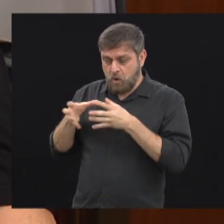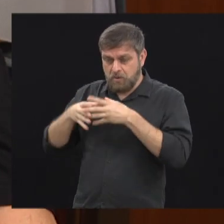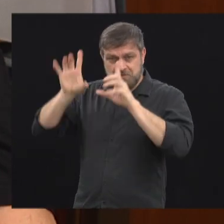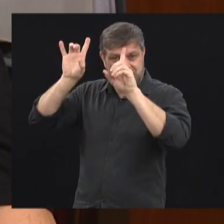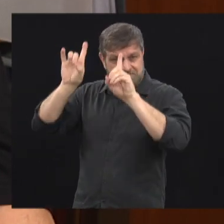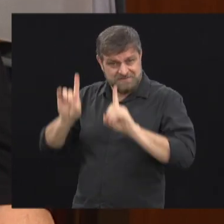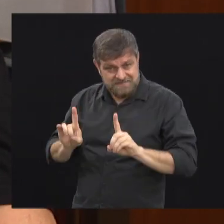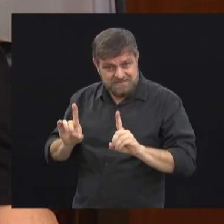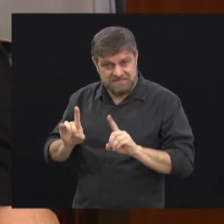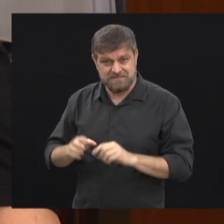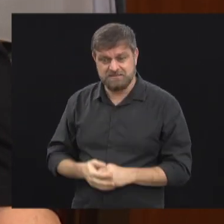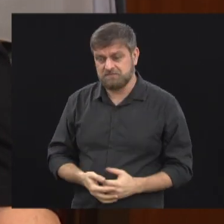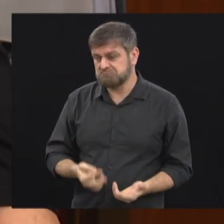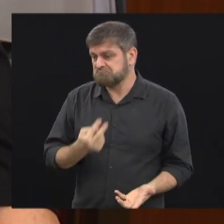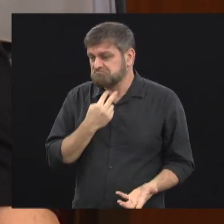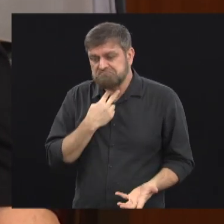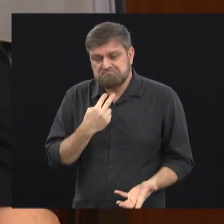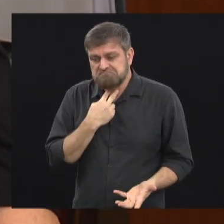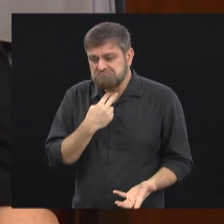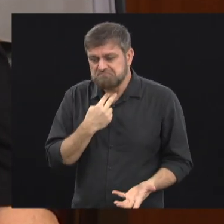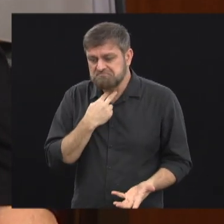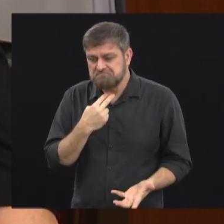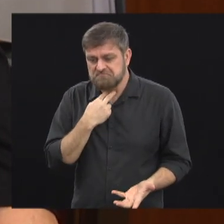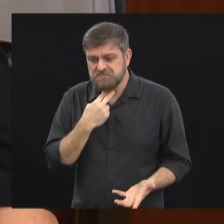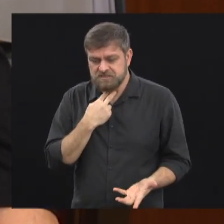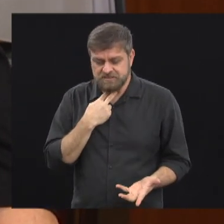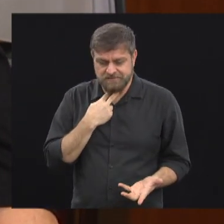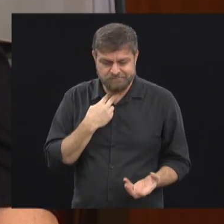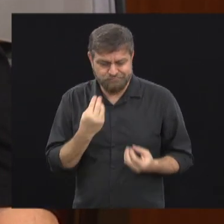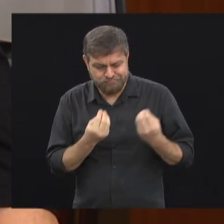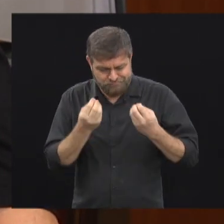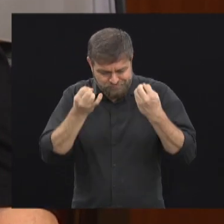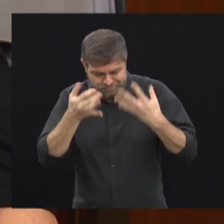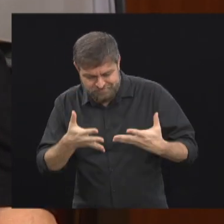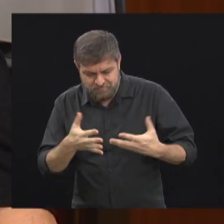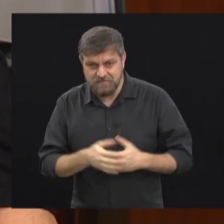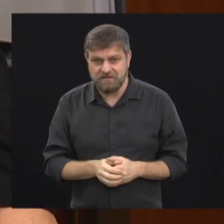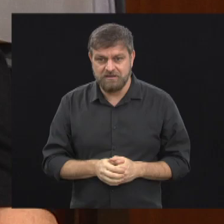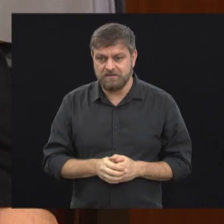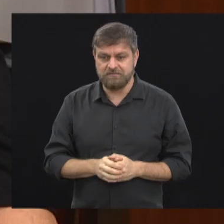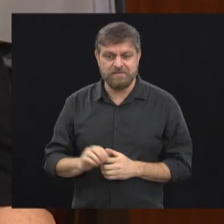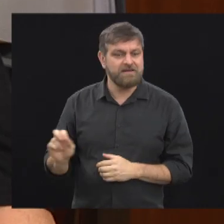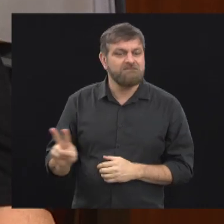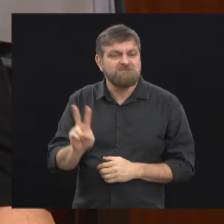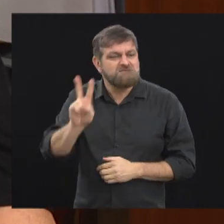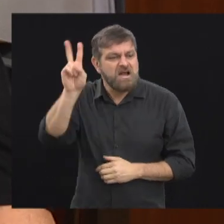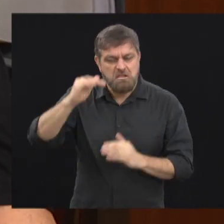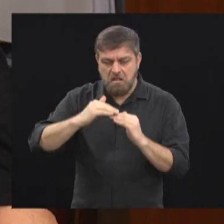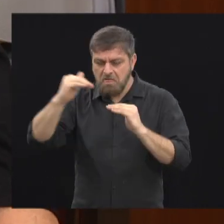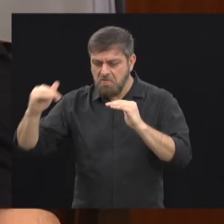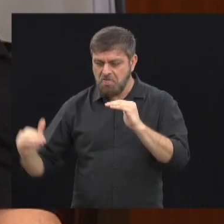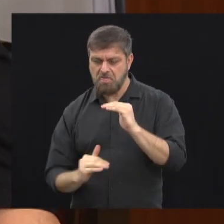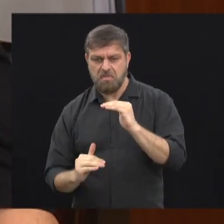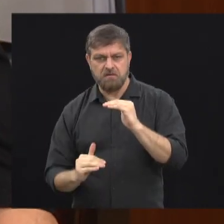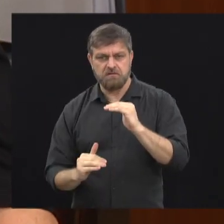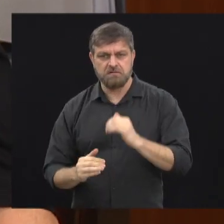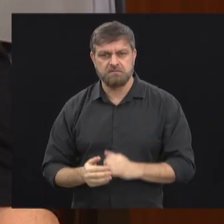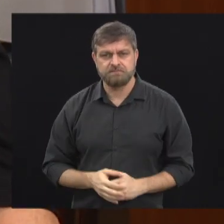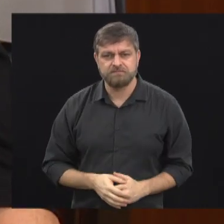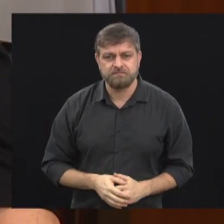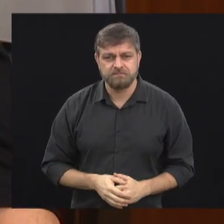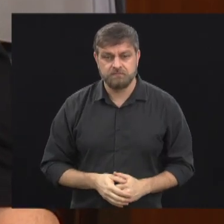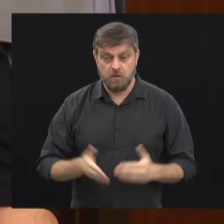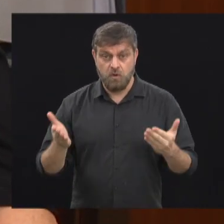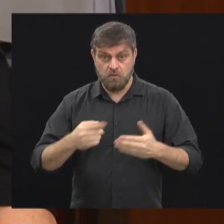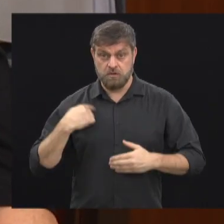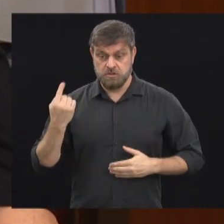deficiência não tinham, acho que eu posso até dizer isso, não tinham tanto valor assim como hoje, né?